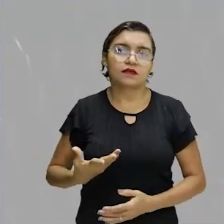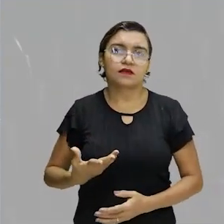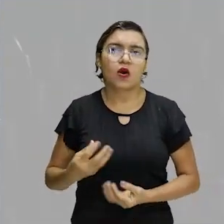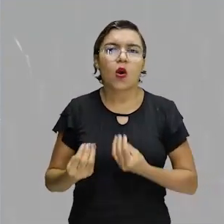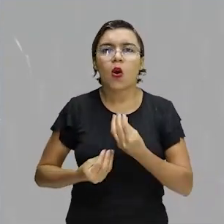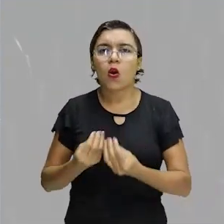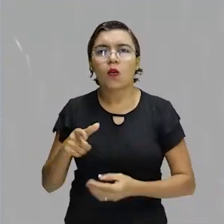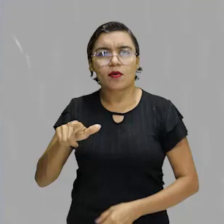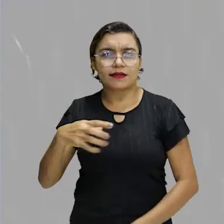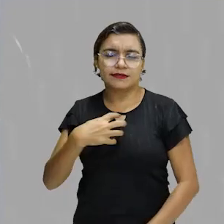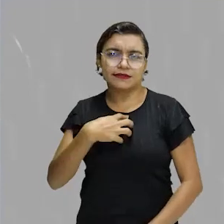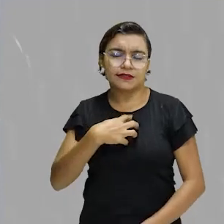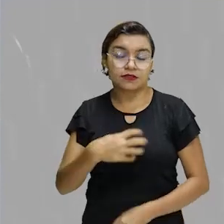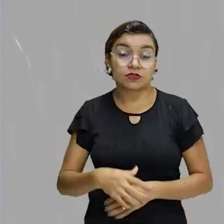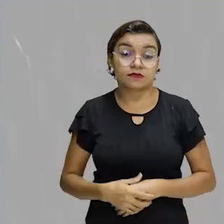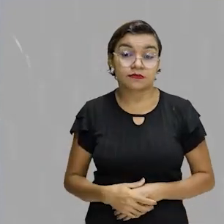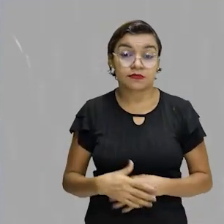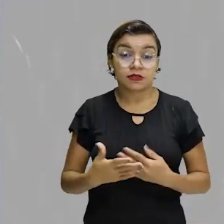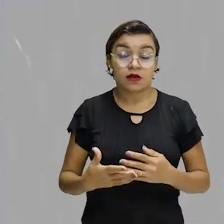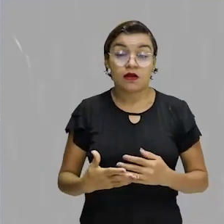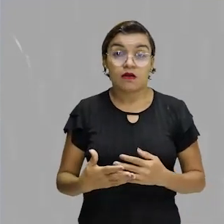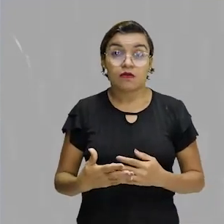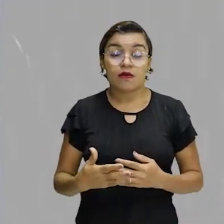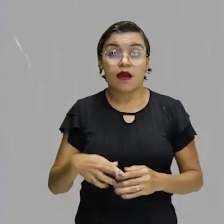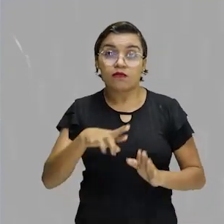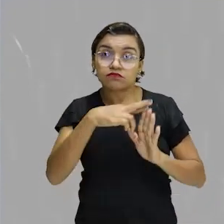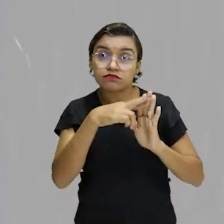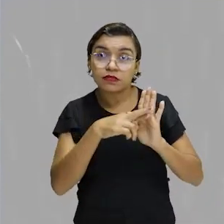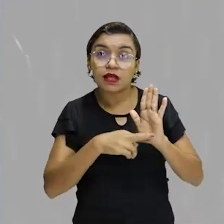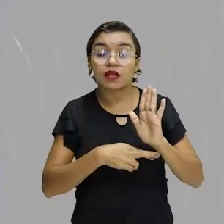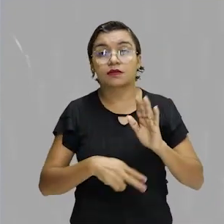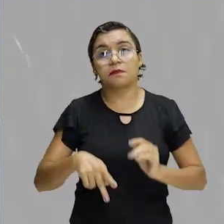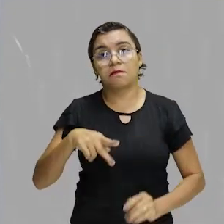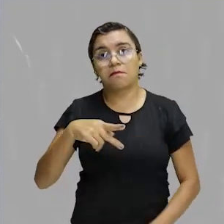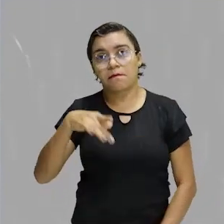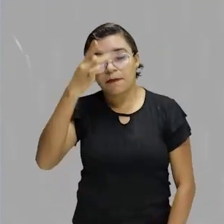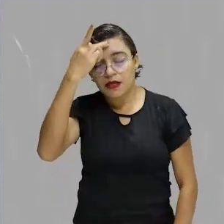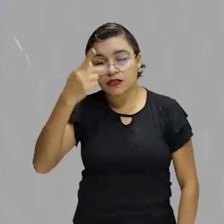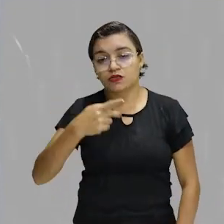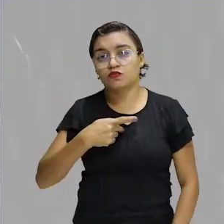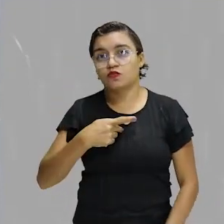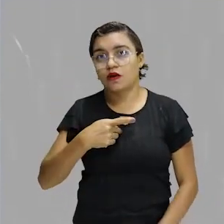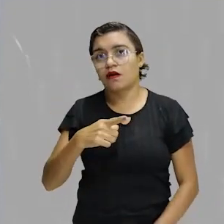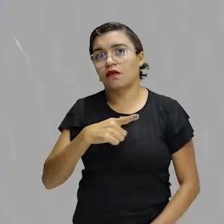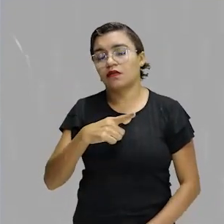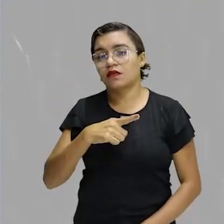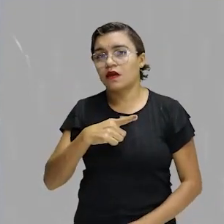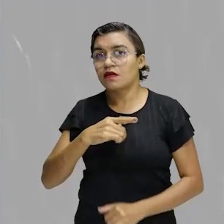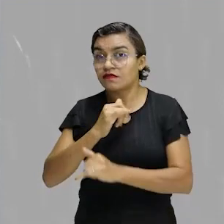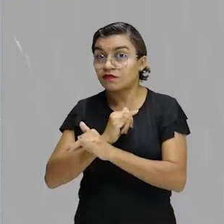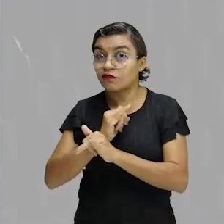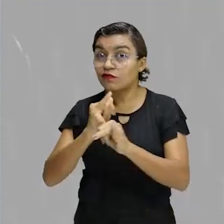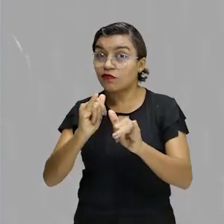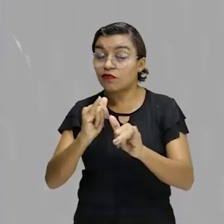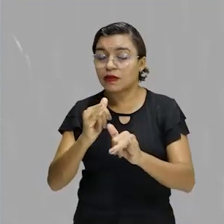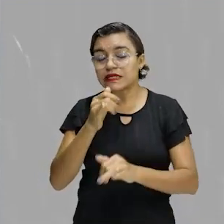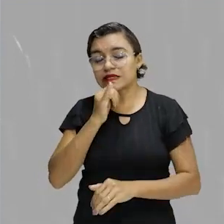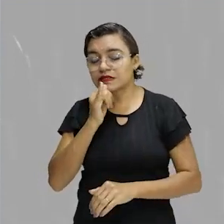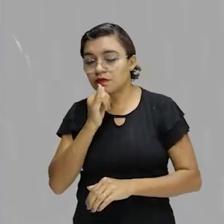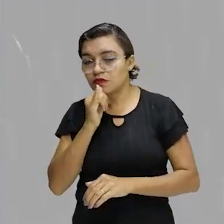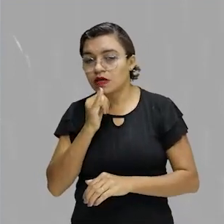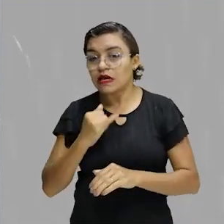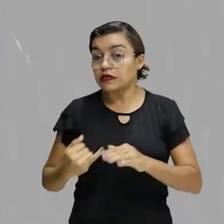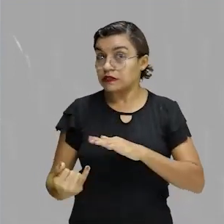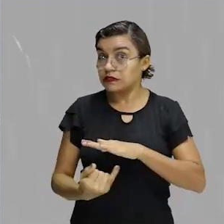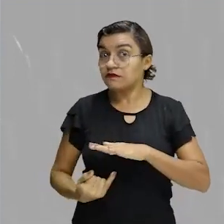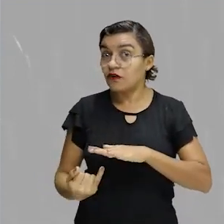se sentiu. Por ser um relato pessoal, normalmente você tem um tom mais informal e é um texto sempre